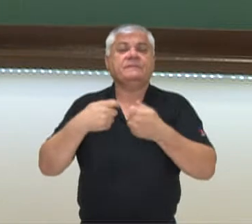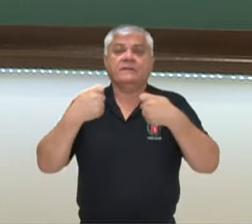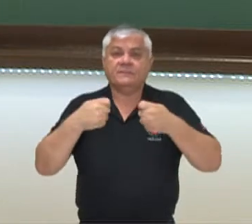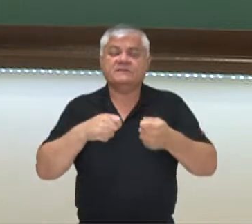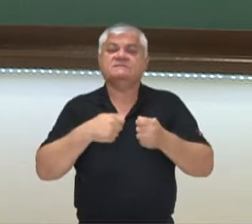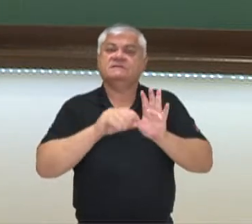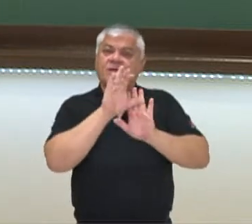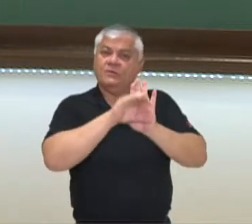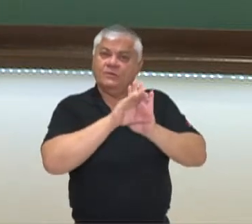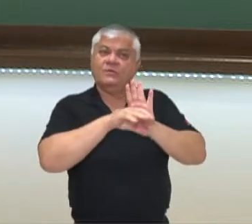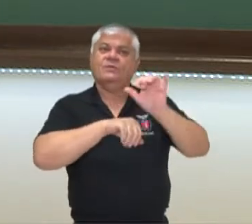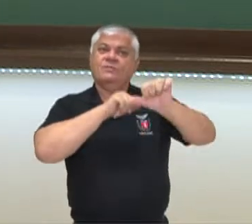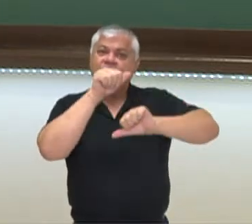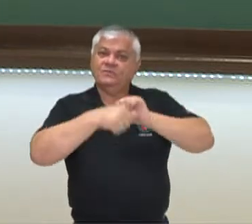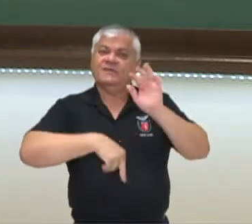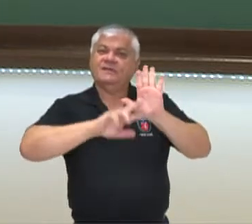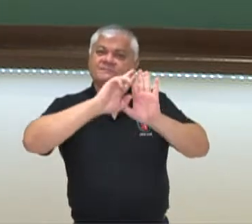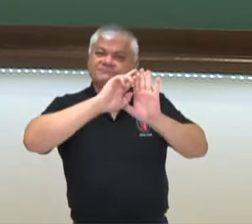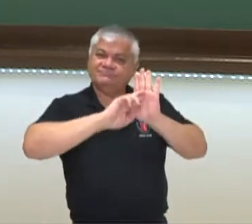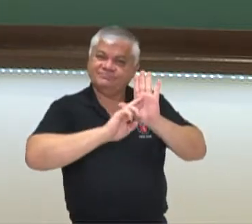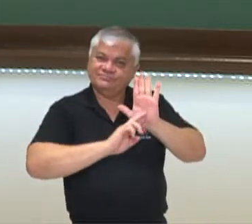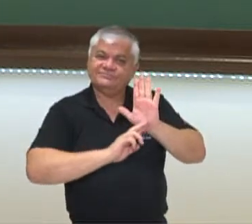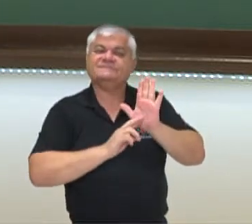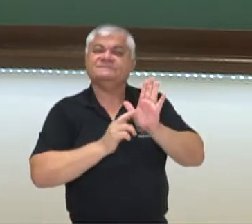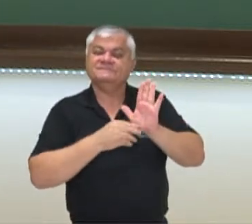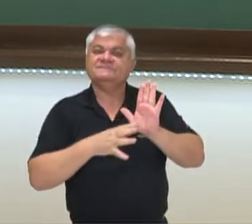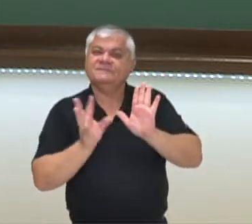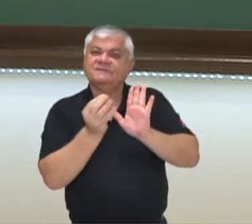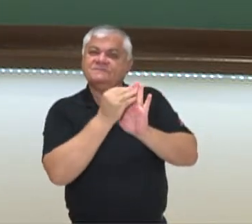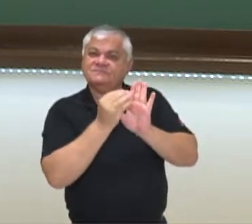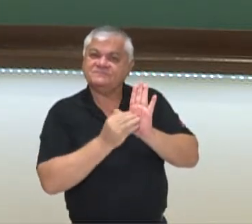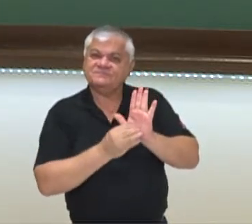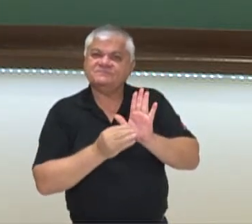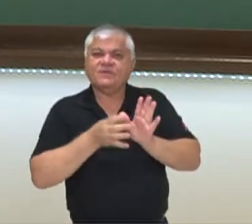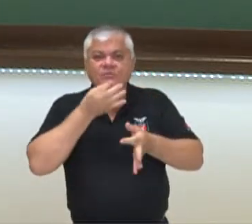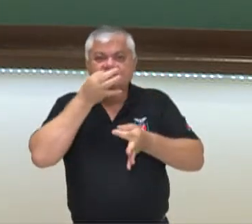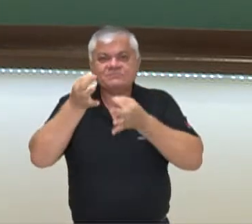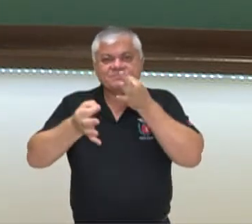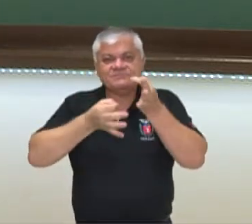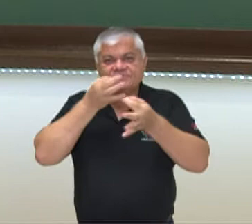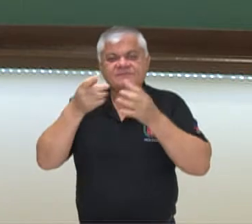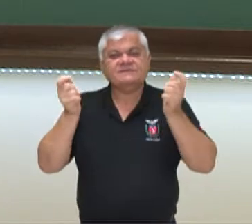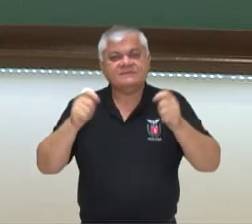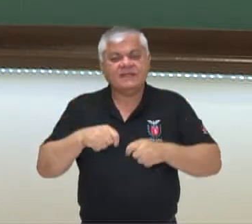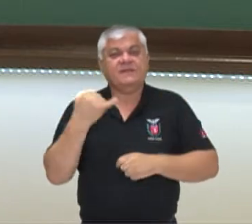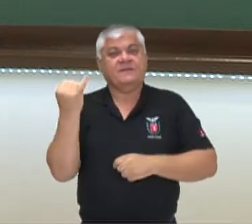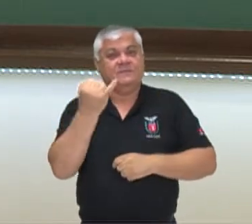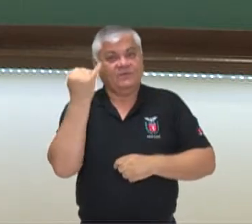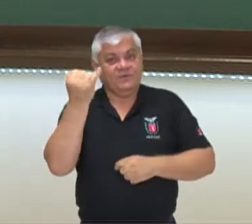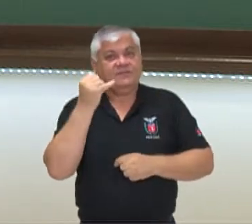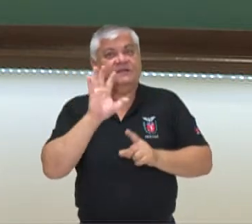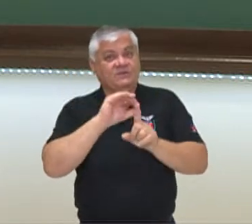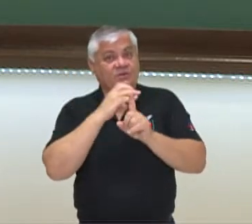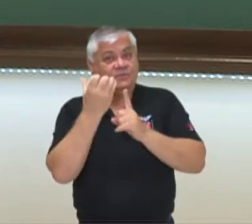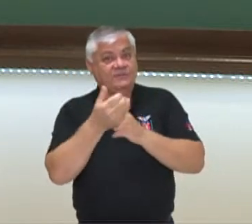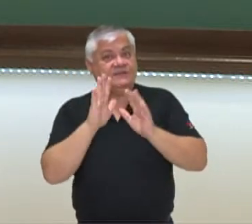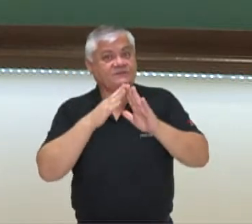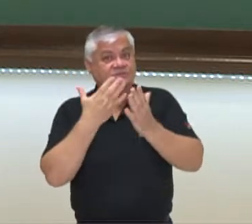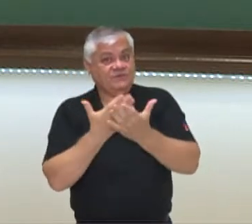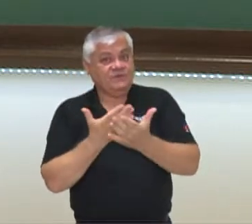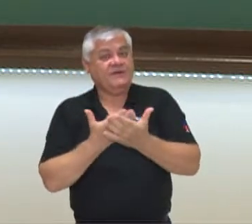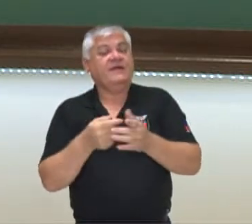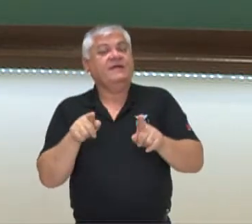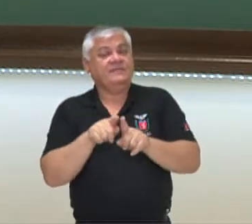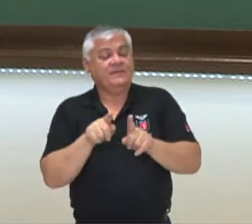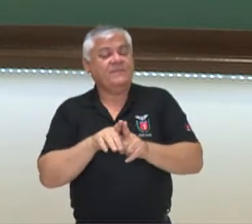está inserida, e ele recebe essas contribuições de todos os atores que compõem a comunidade escolar. Por isso a importância